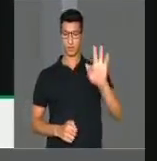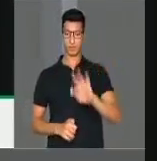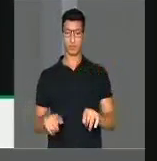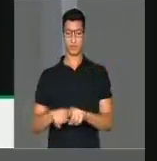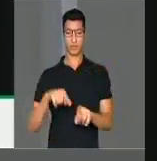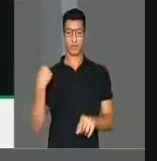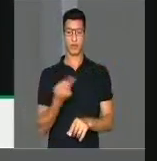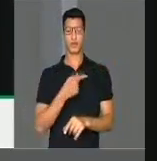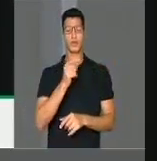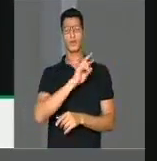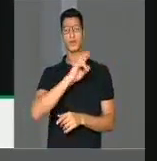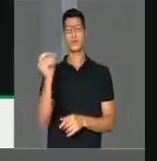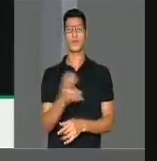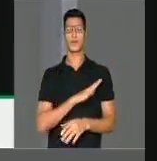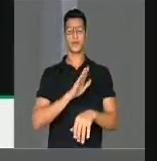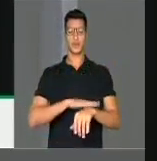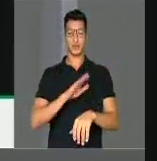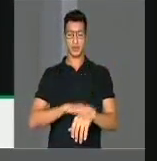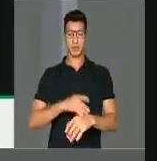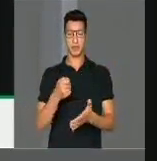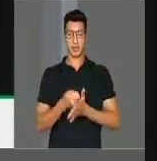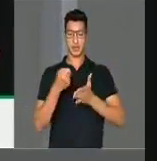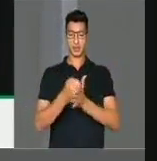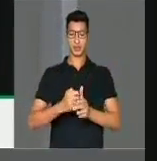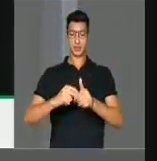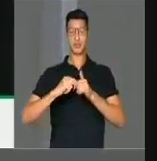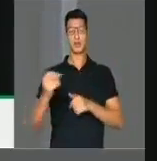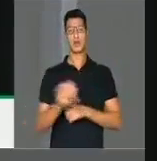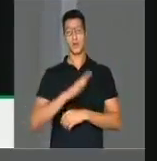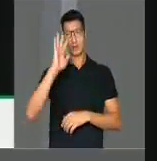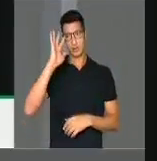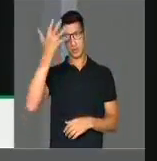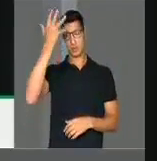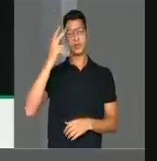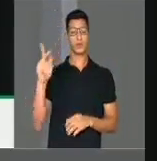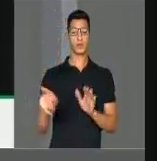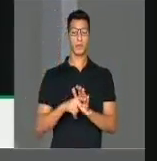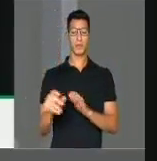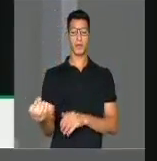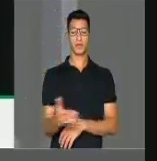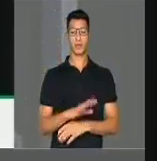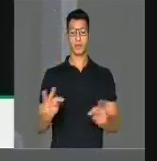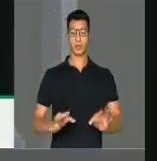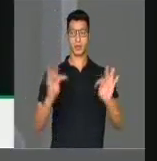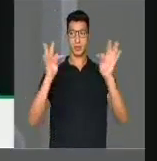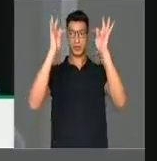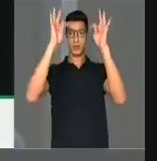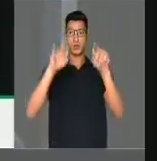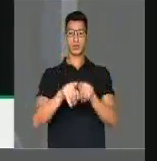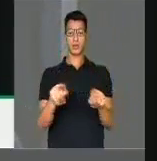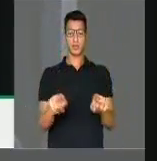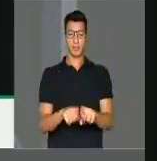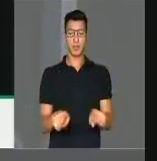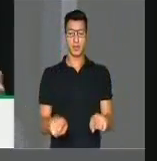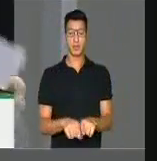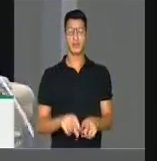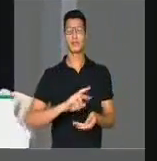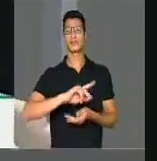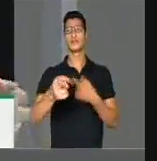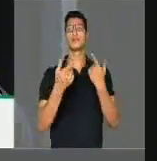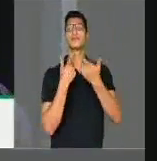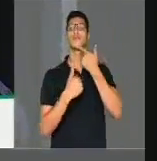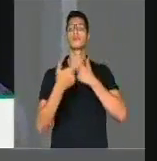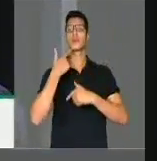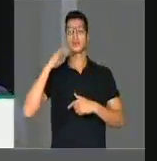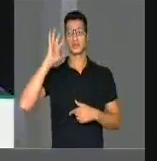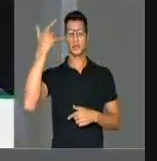Federativo. Estamos em novos tempos. São exigidas, portanto, novas soluções para novas tecnologias e também